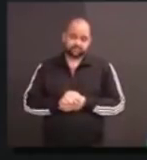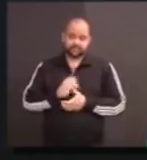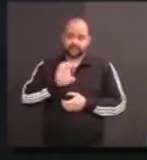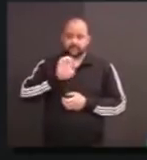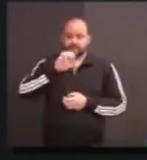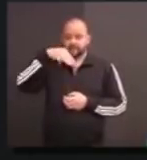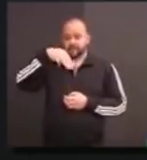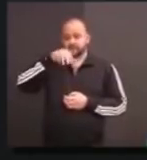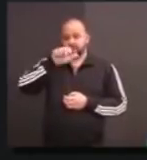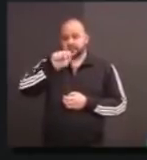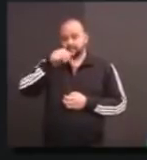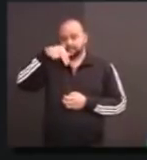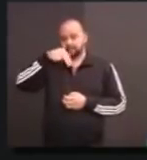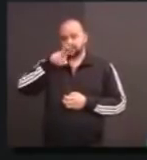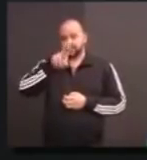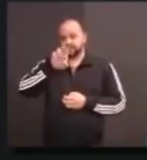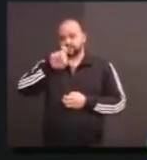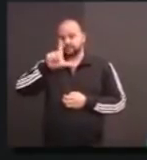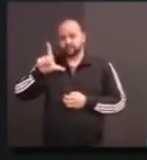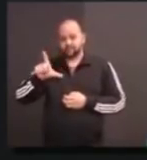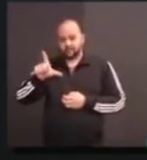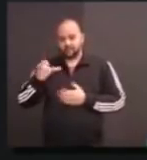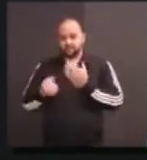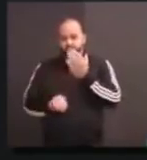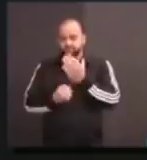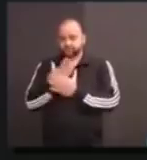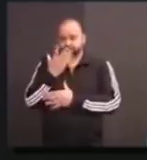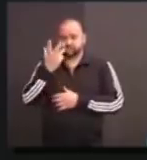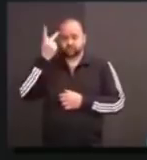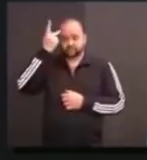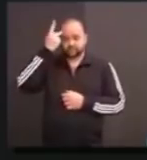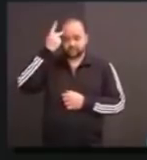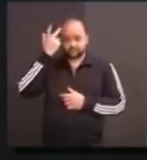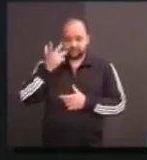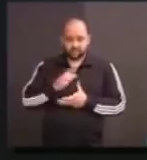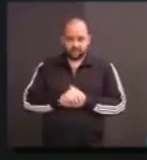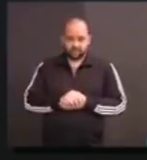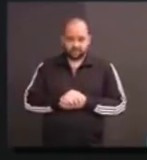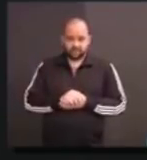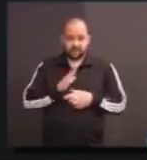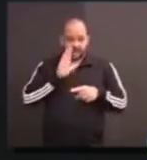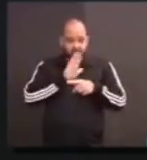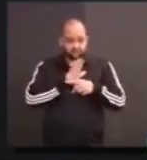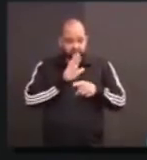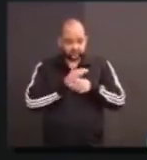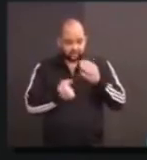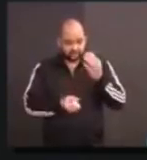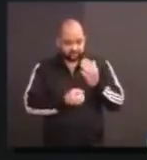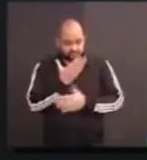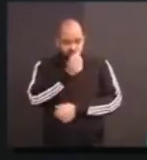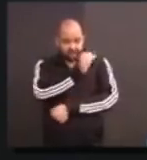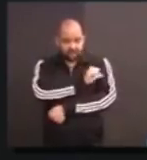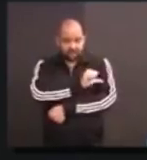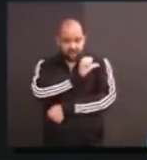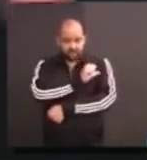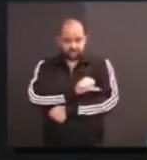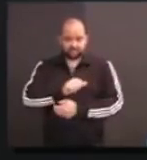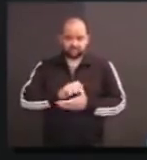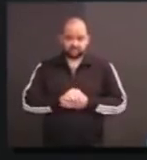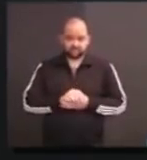Emmanuel, que fundou São Paulo, ajudou a fundar Rio de Janeiro, ajudou a